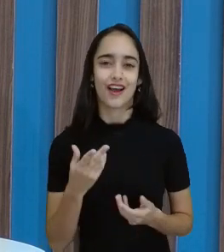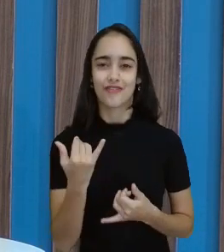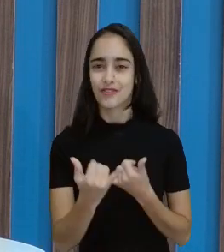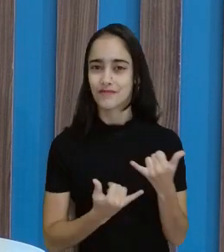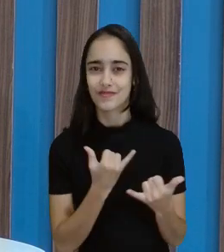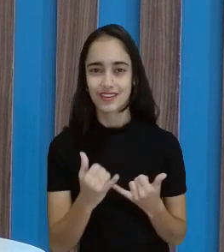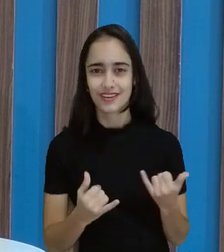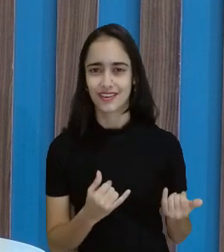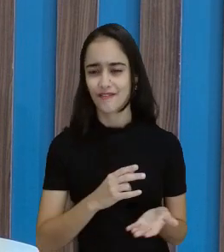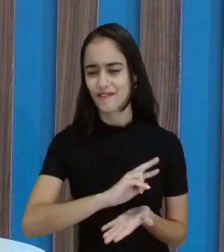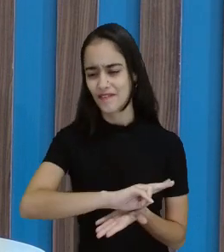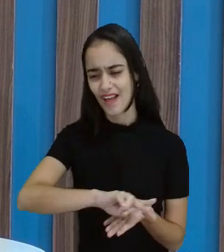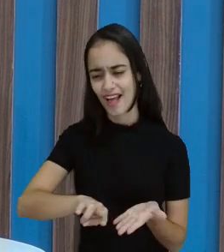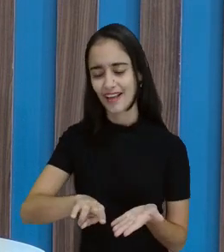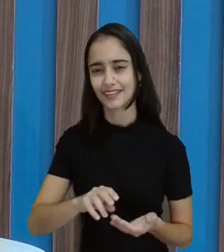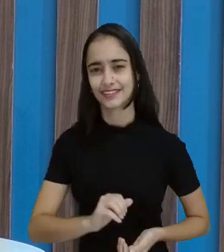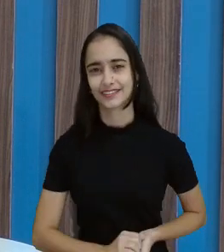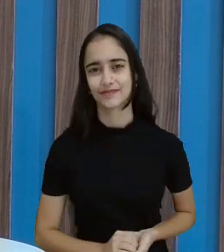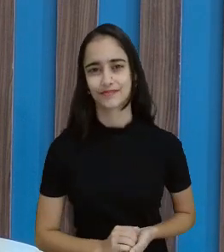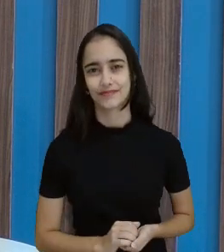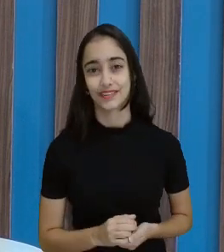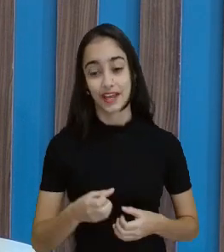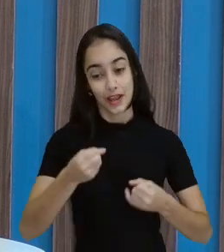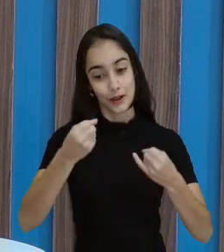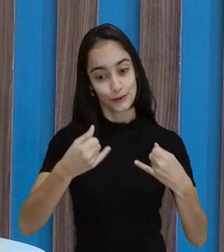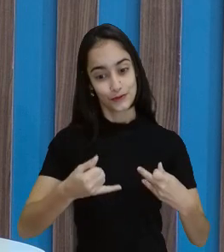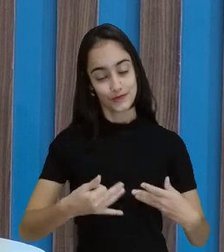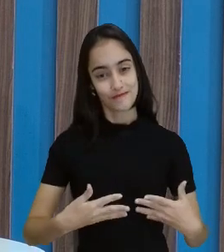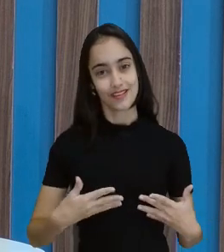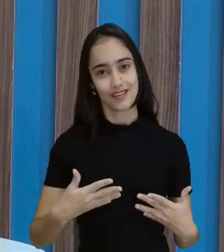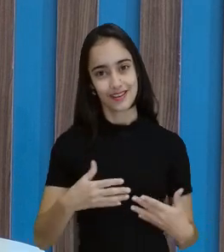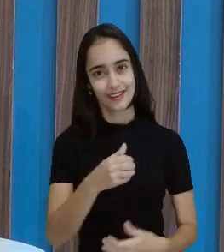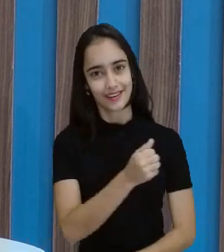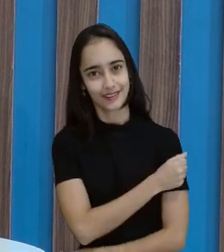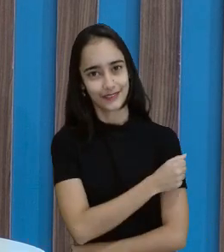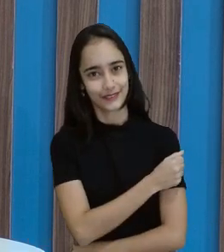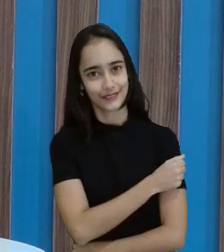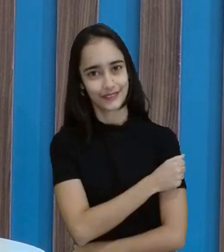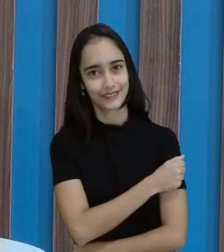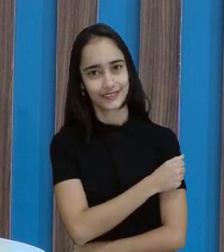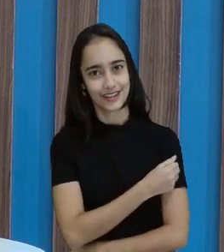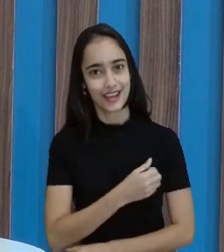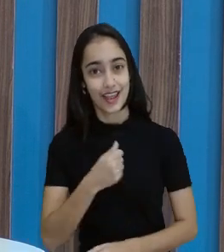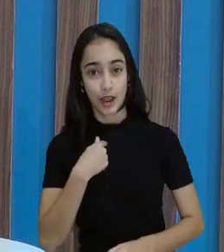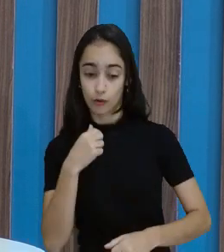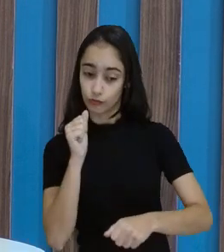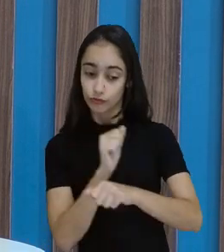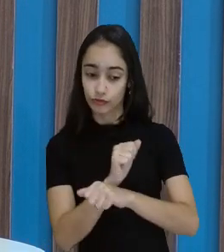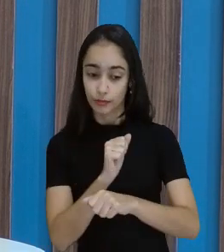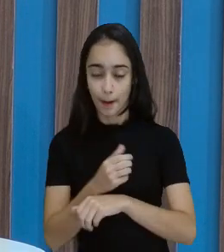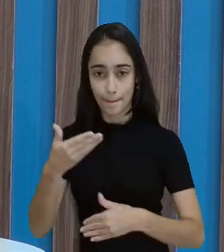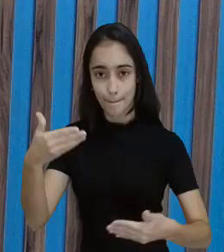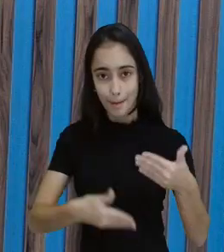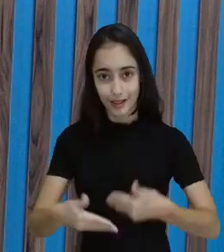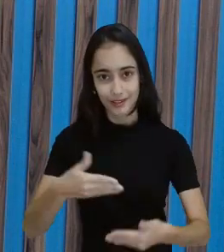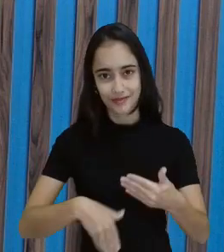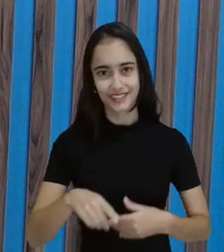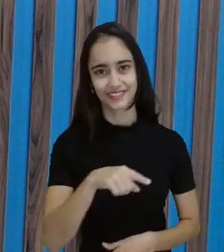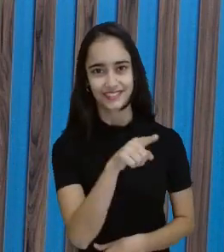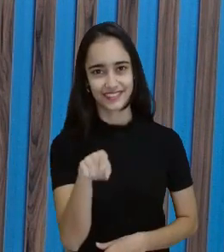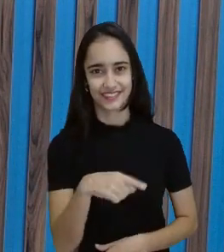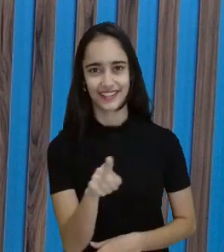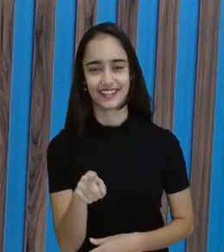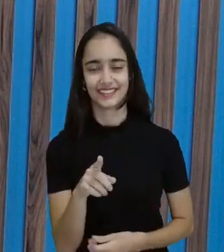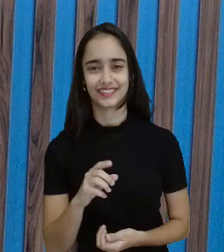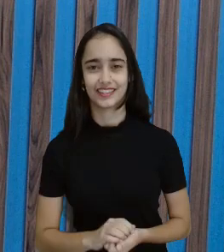muito desses momentos. Conta aqui pra gente, estudantes. Eu estou aguardando a participação de vocês. Eu também quero